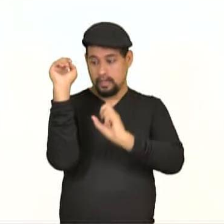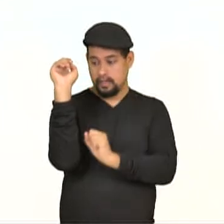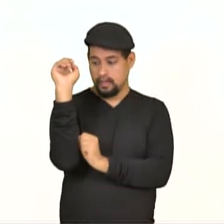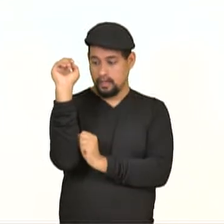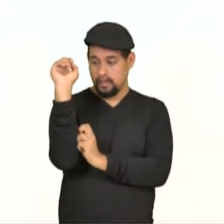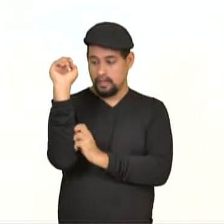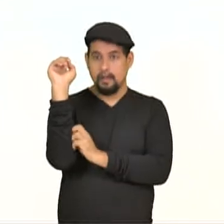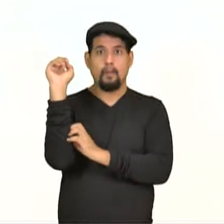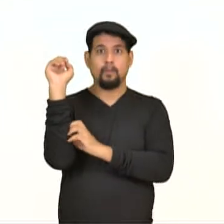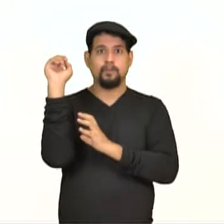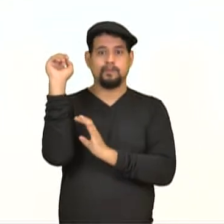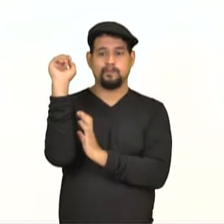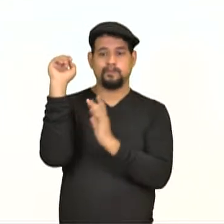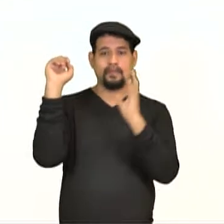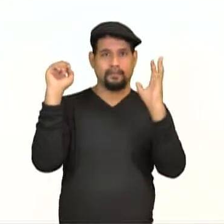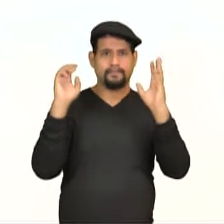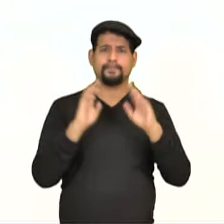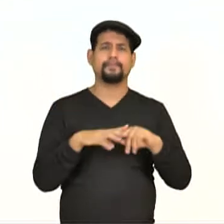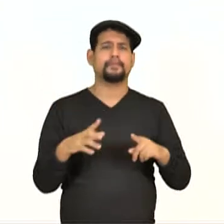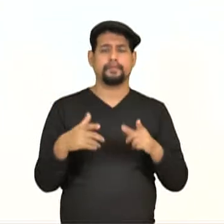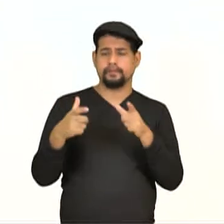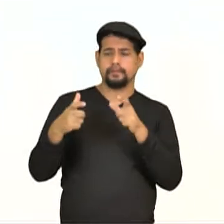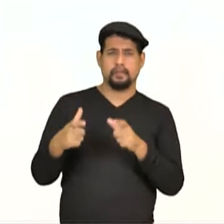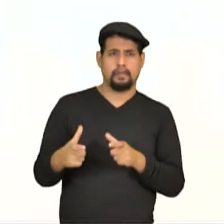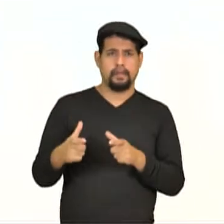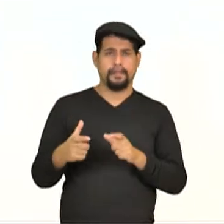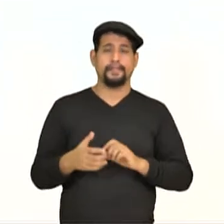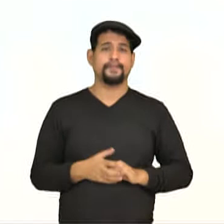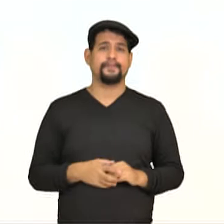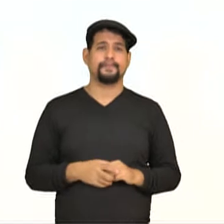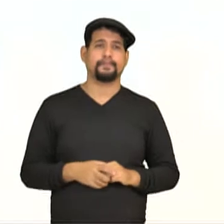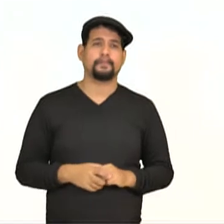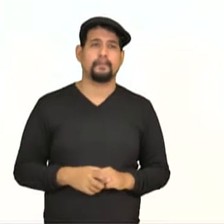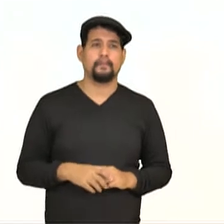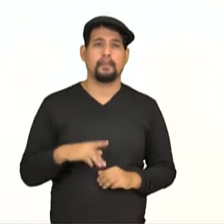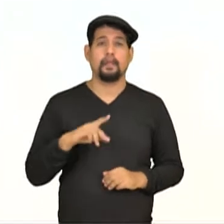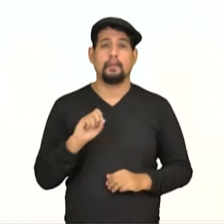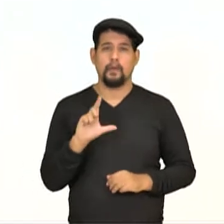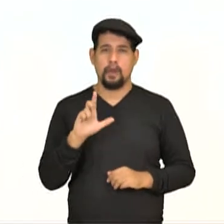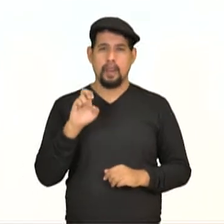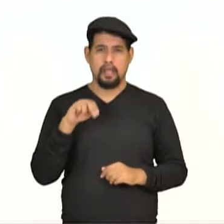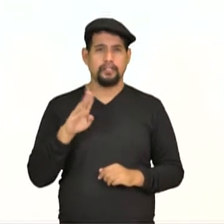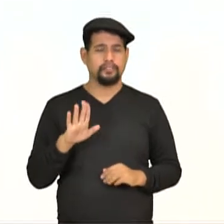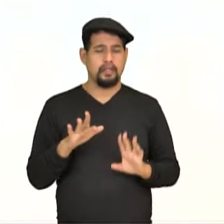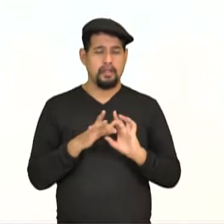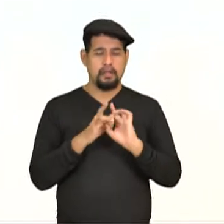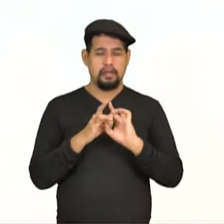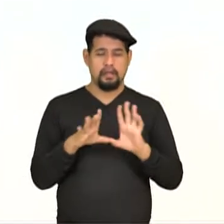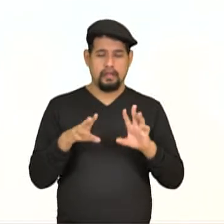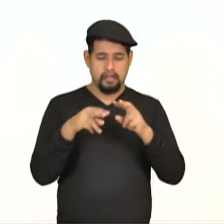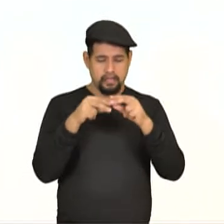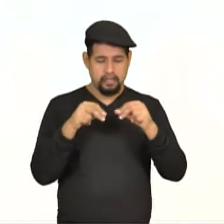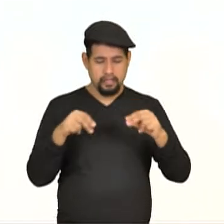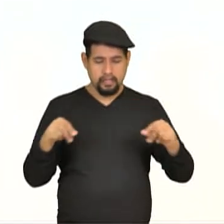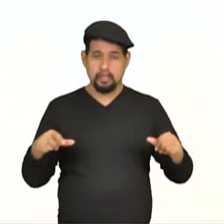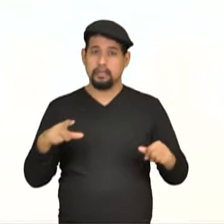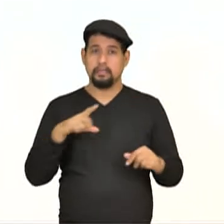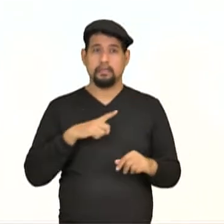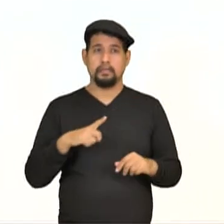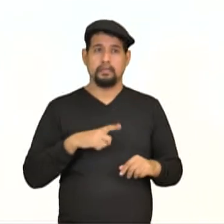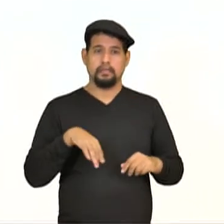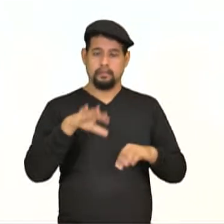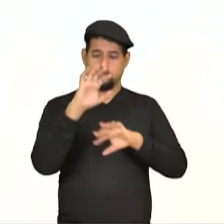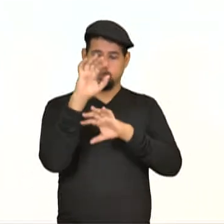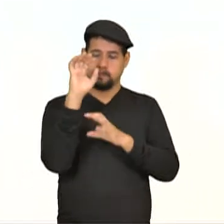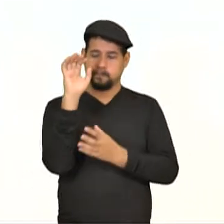que são os estames. Nessa região, os pólens são liberados, os grãos, formam um tubo